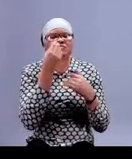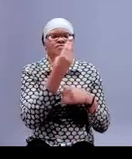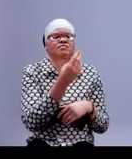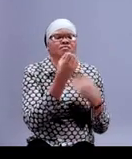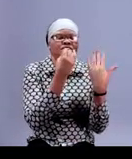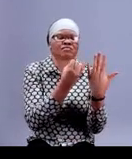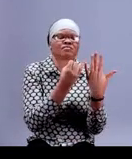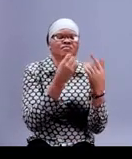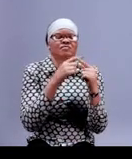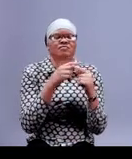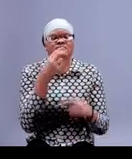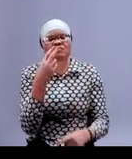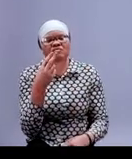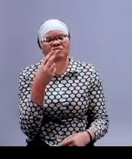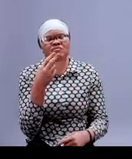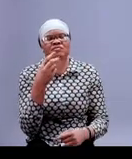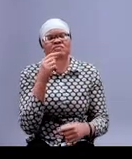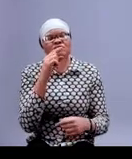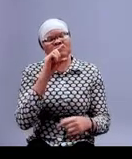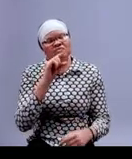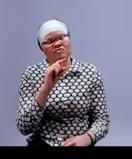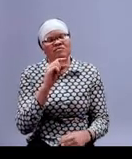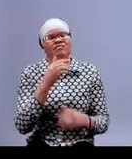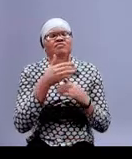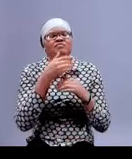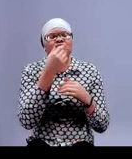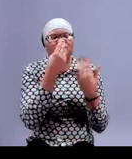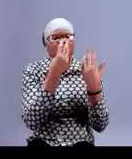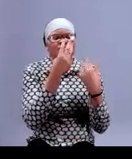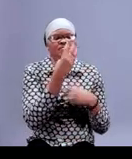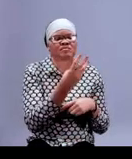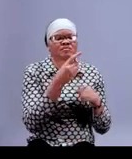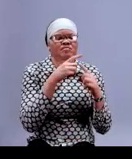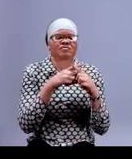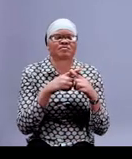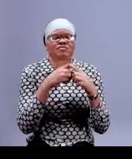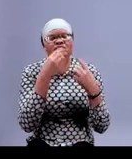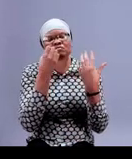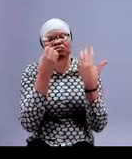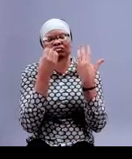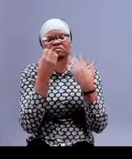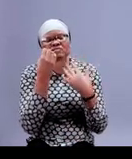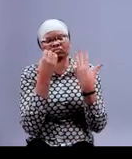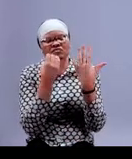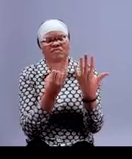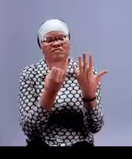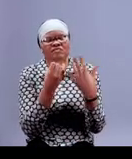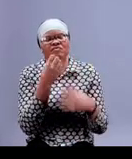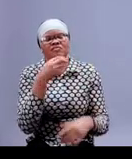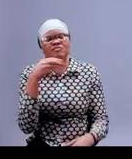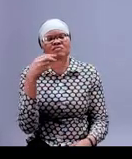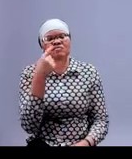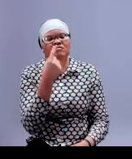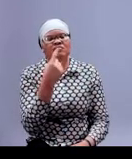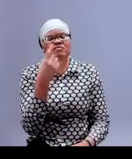que 6 x 2 que é ig a 12 14 é menor que 6 x 3 = 18 logo vamos colocar